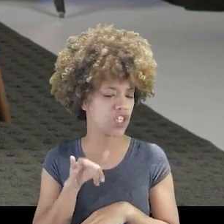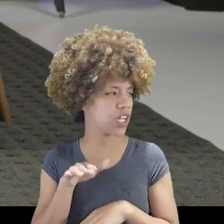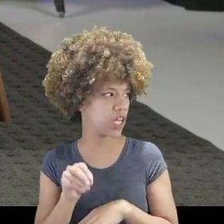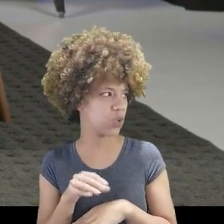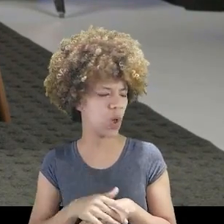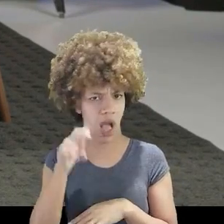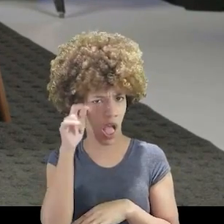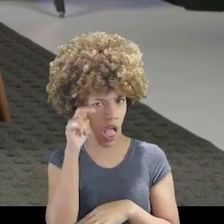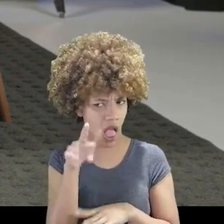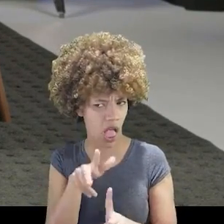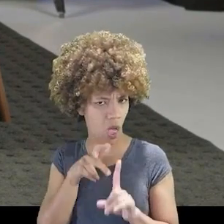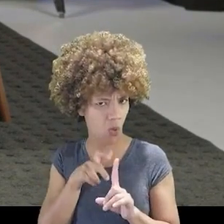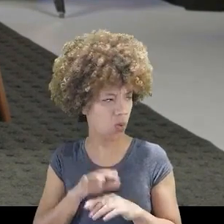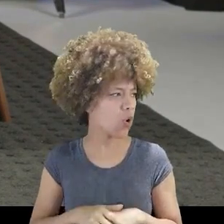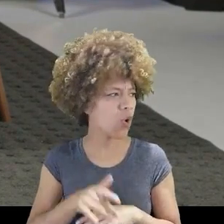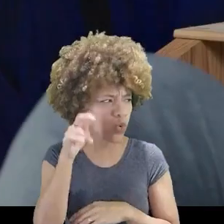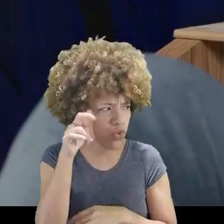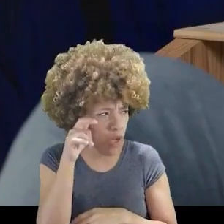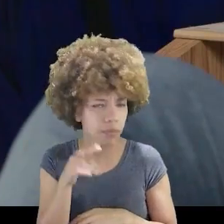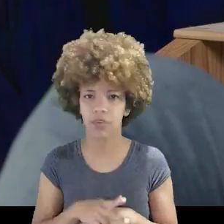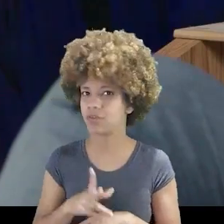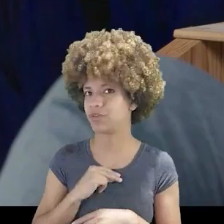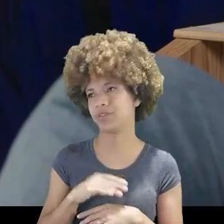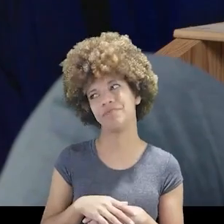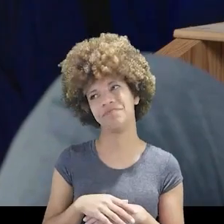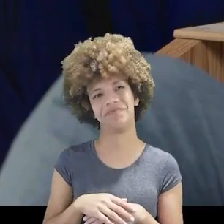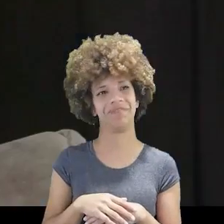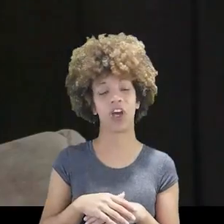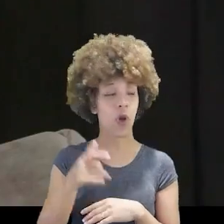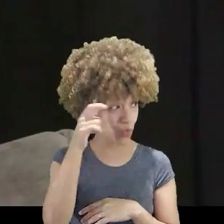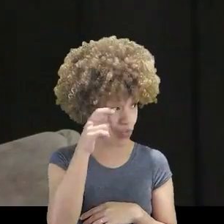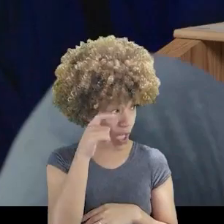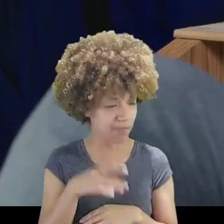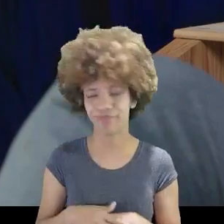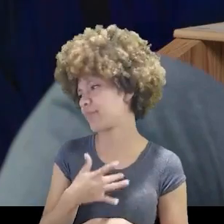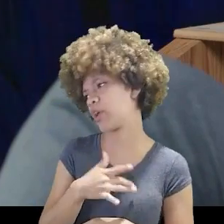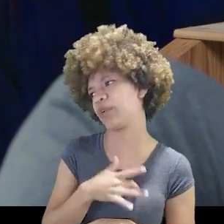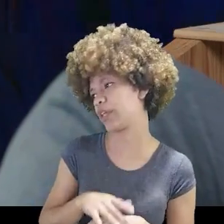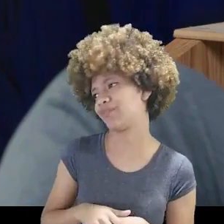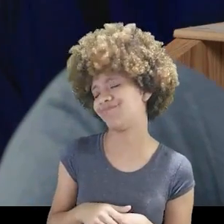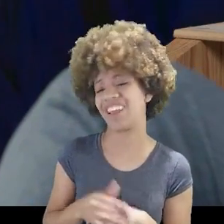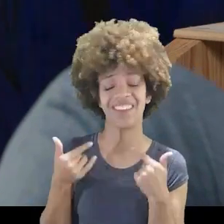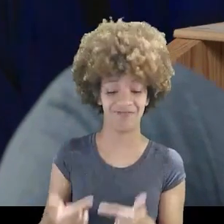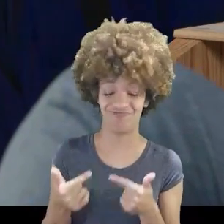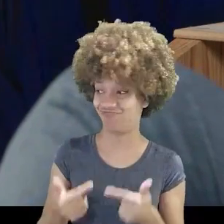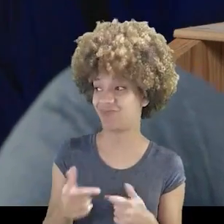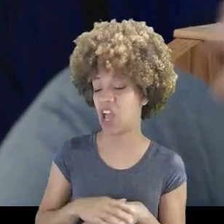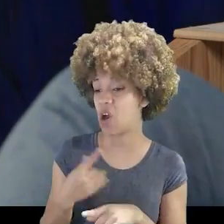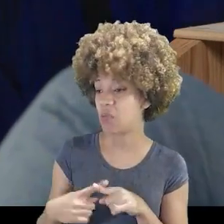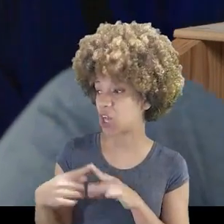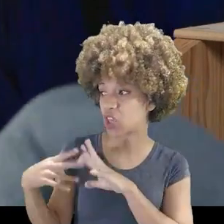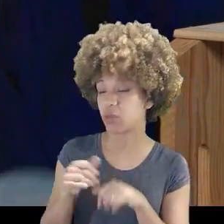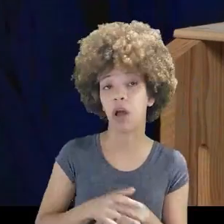que o diabo é o vocês não fazem dele gente o diabo Jeová Dinho de José botar concepção jeito